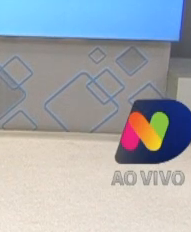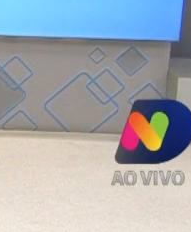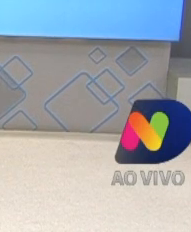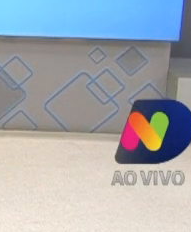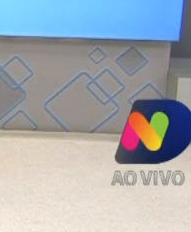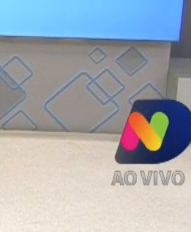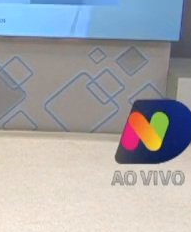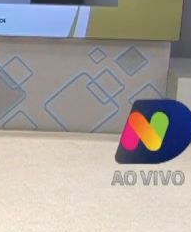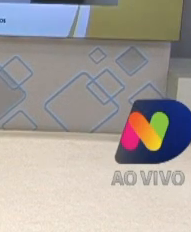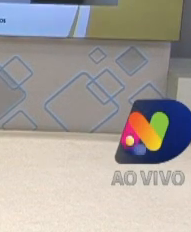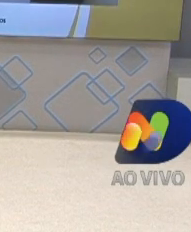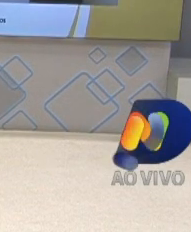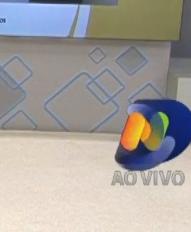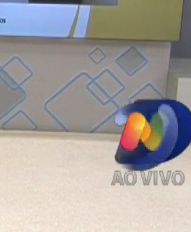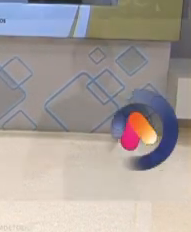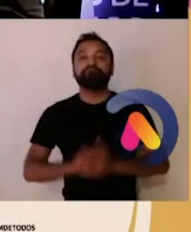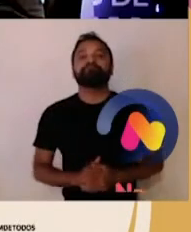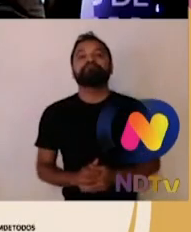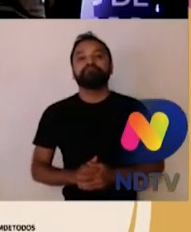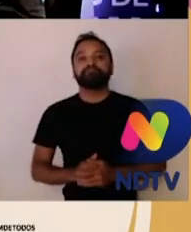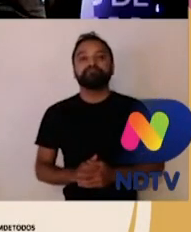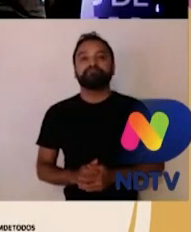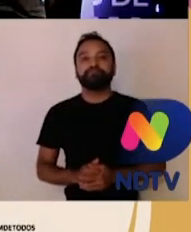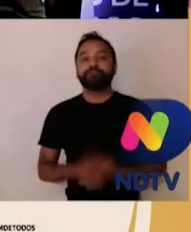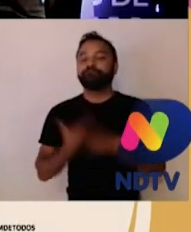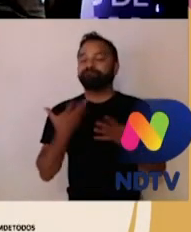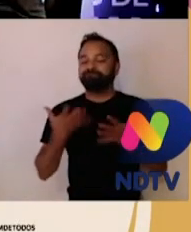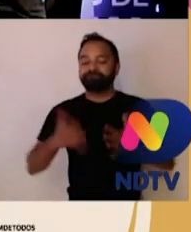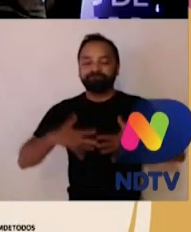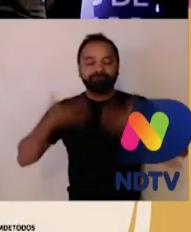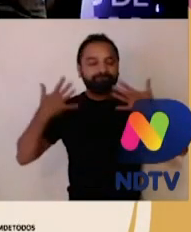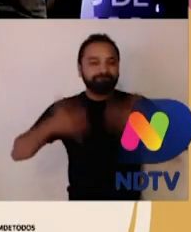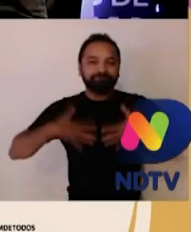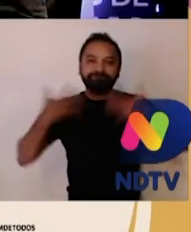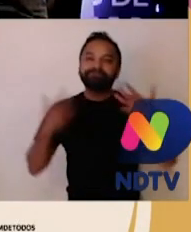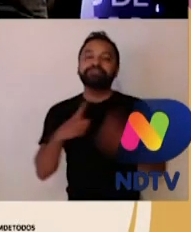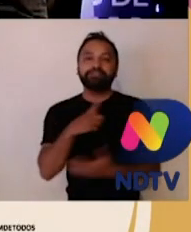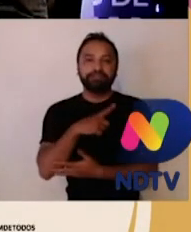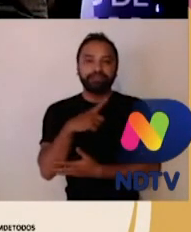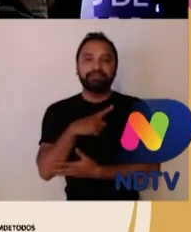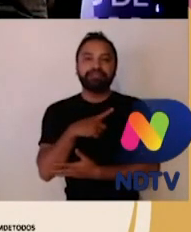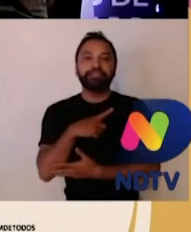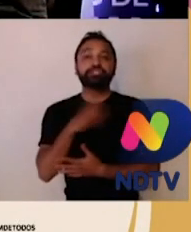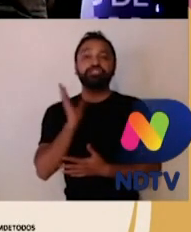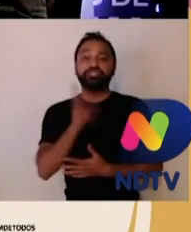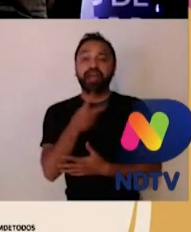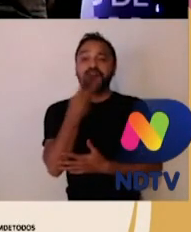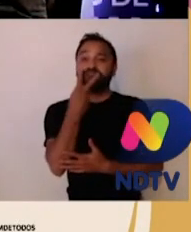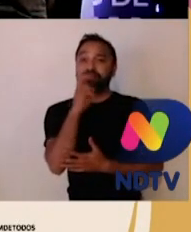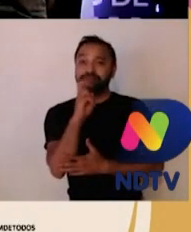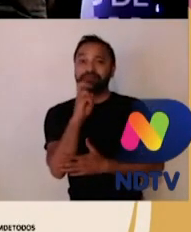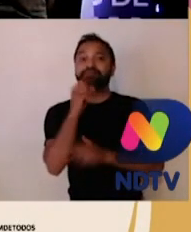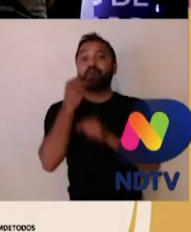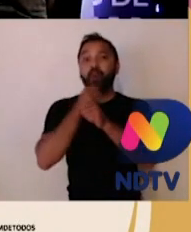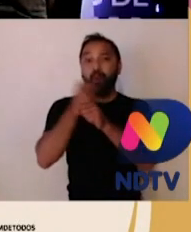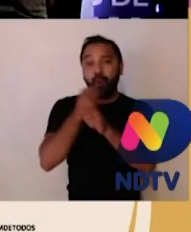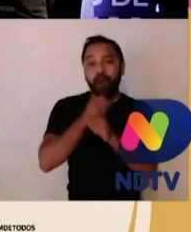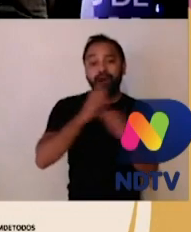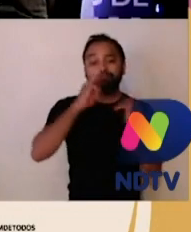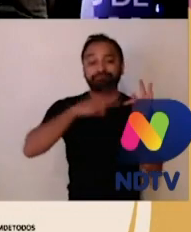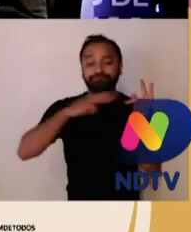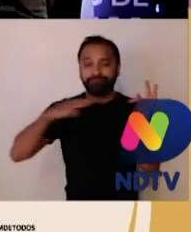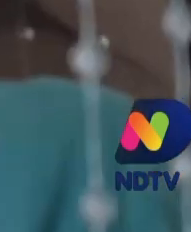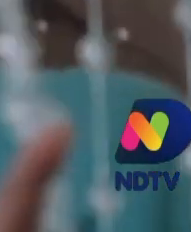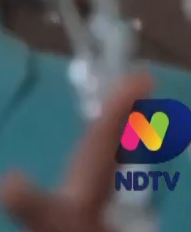Vamos ver? A cerimônia de encerramento foi transmitida online na noite de ontem, com mais de 150 participantes